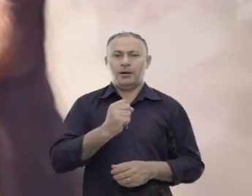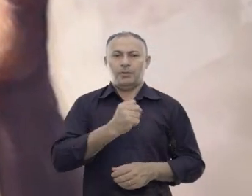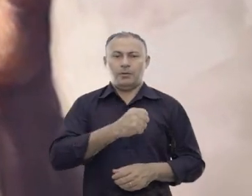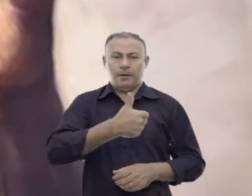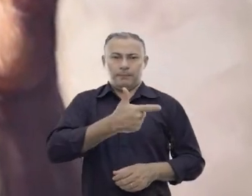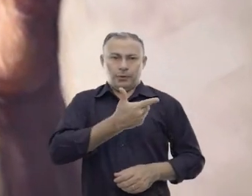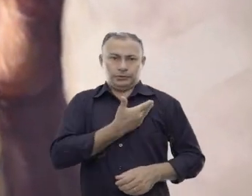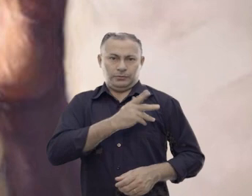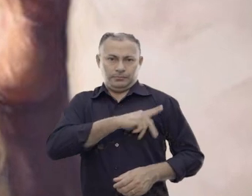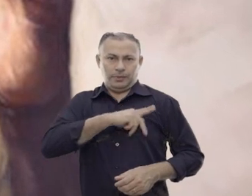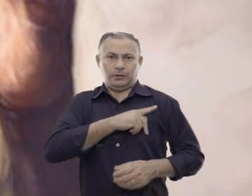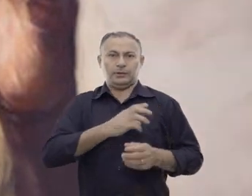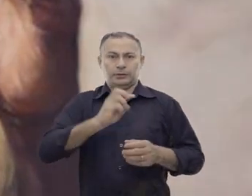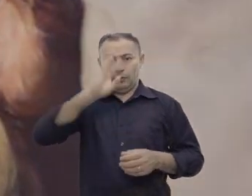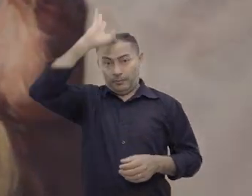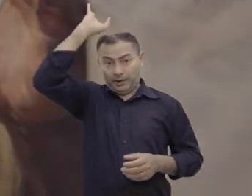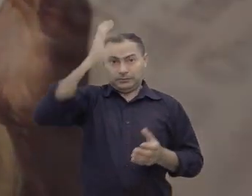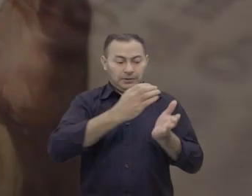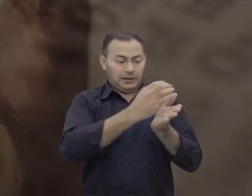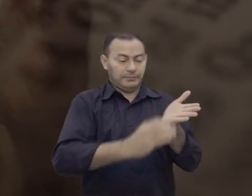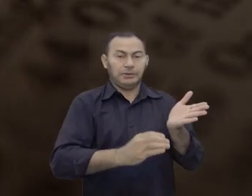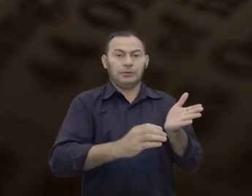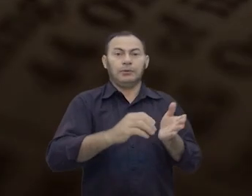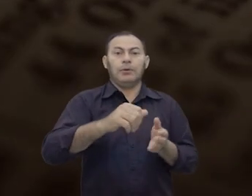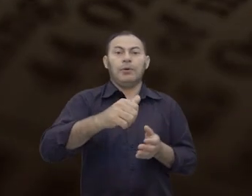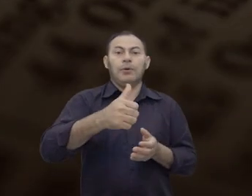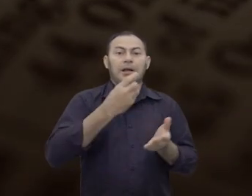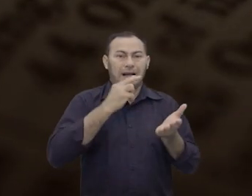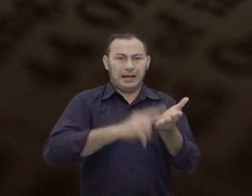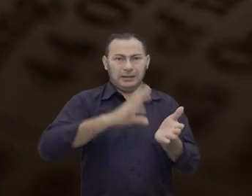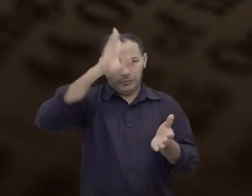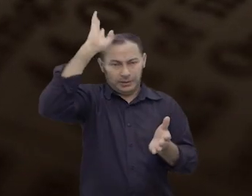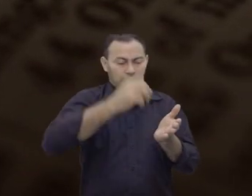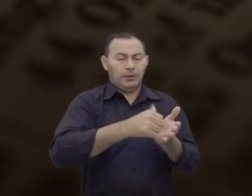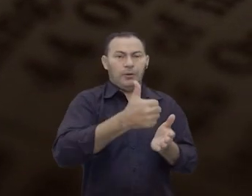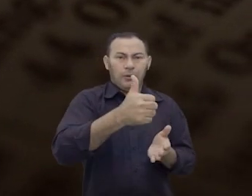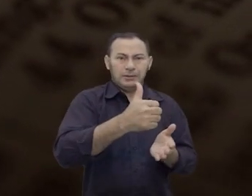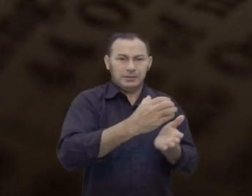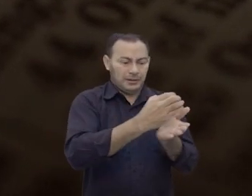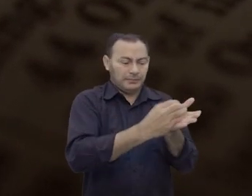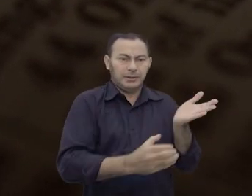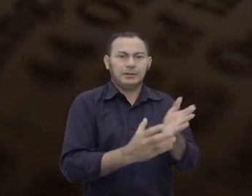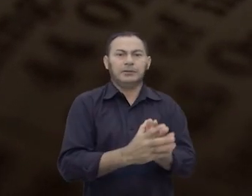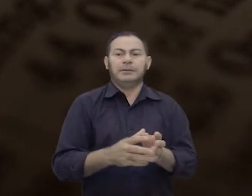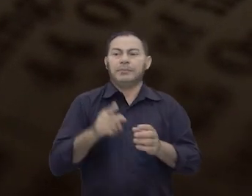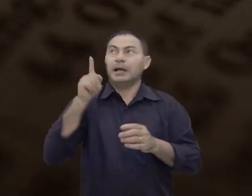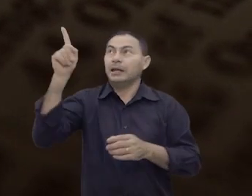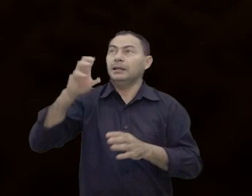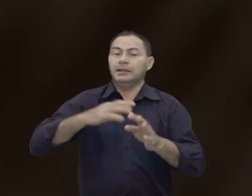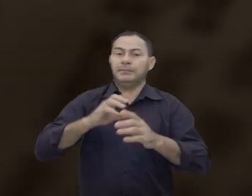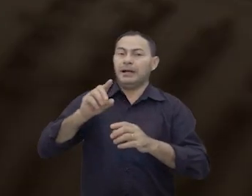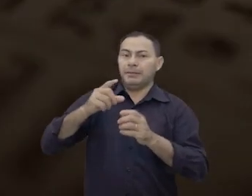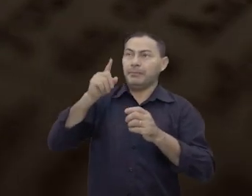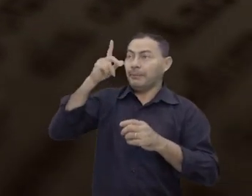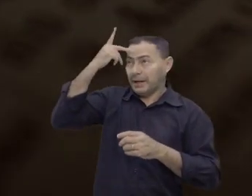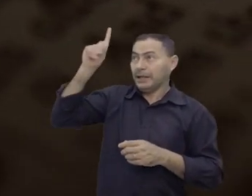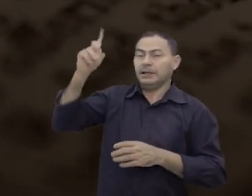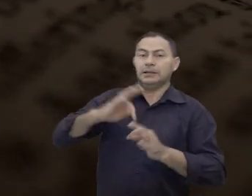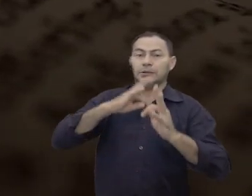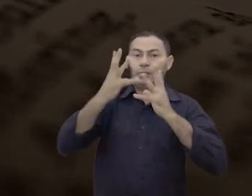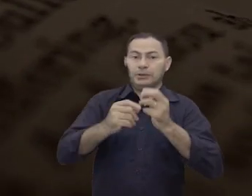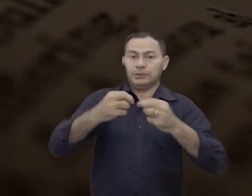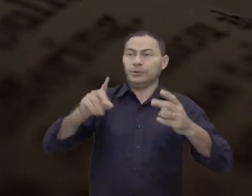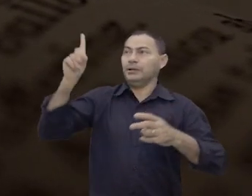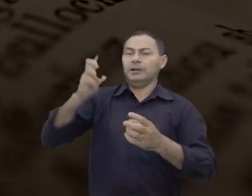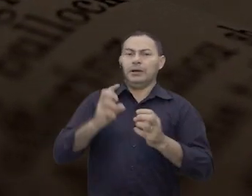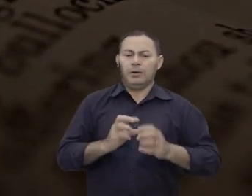O apóstolo Paulo afirma em Romanos capítulo 11, pois dele, por ele e para ele são todas as coisas. A ele seja